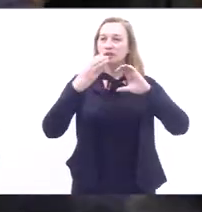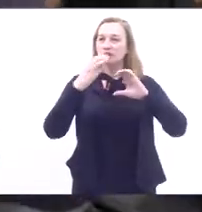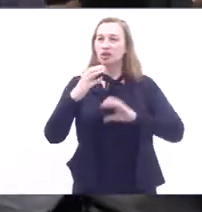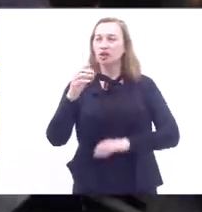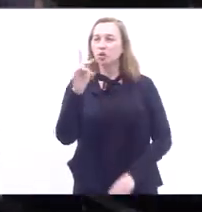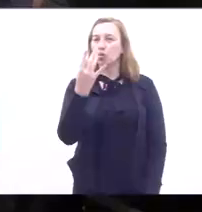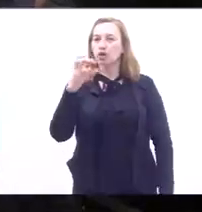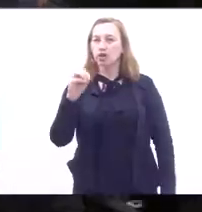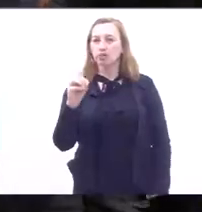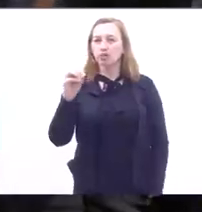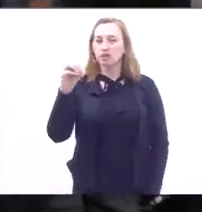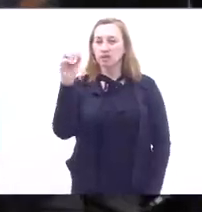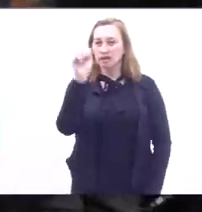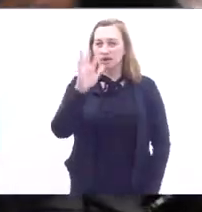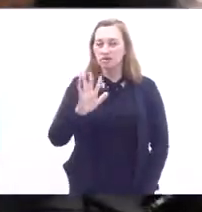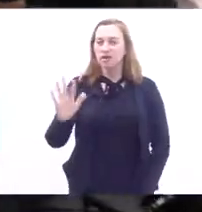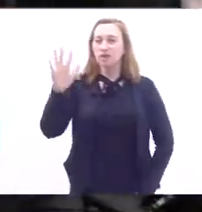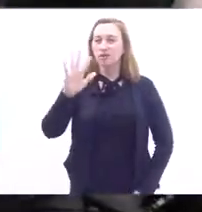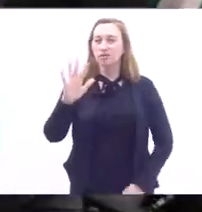hino nacional, por favor.